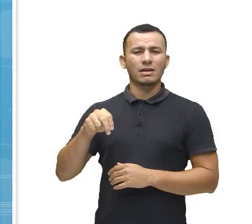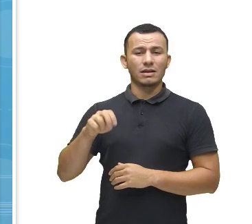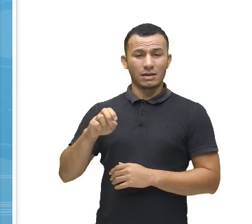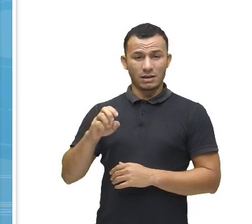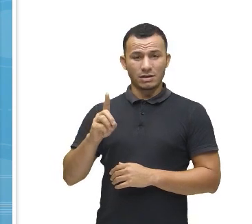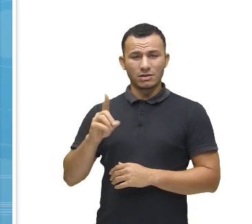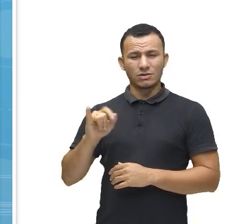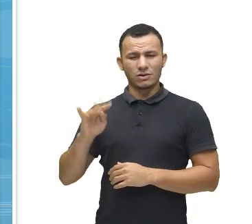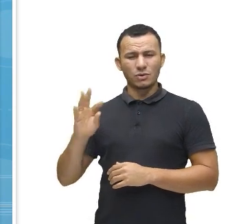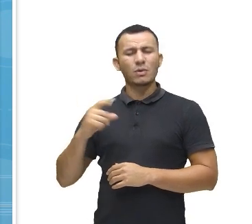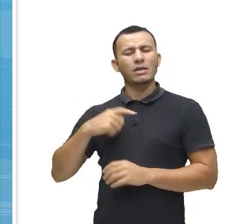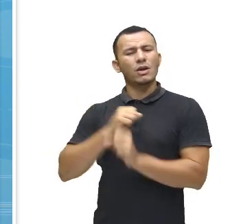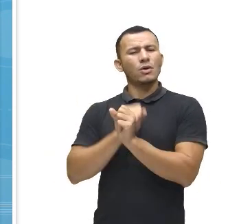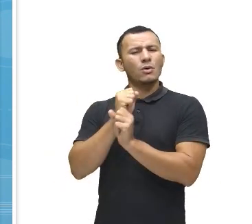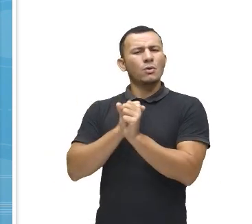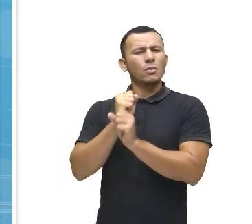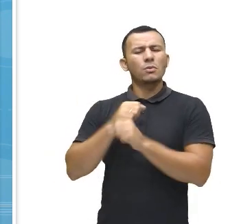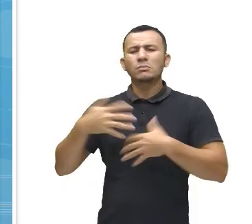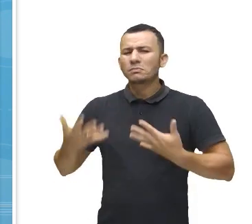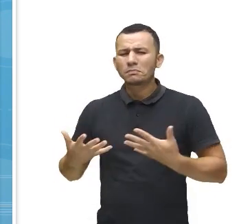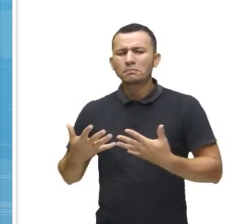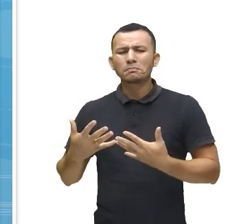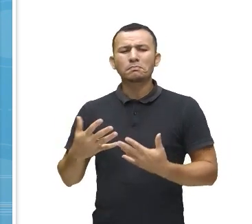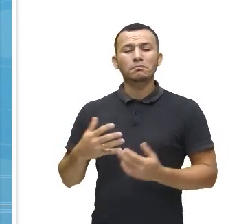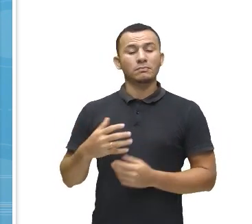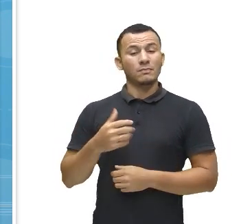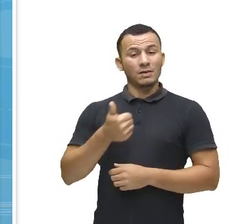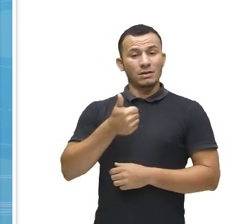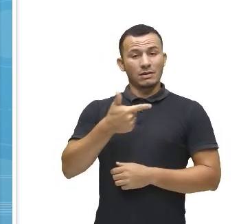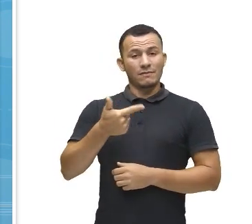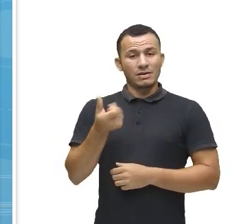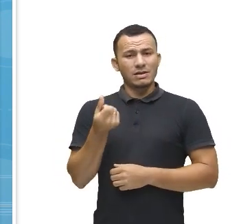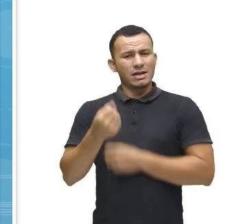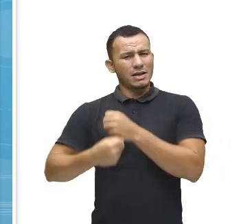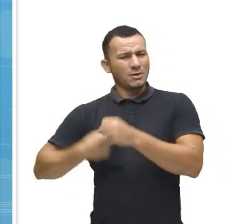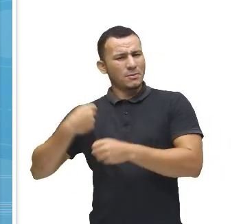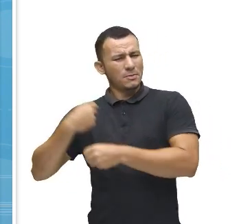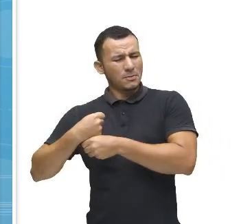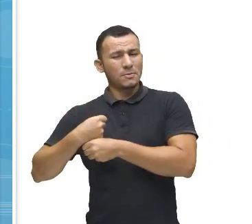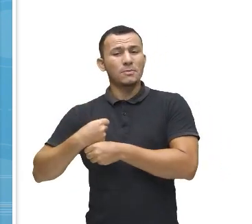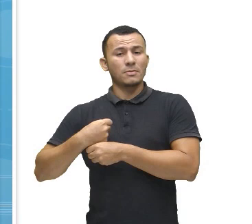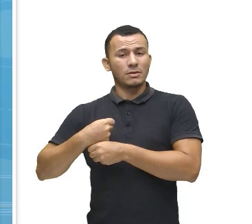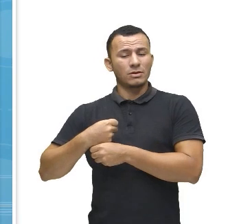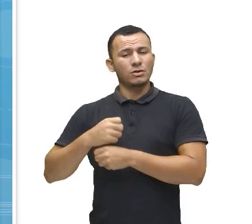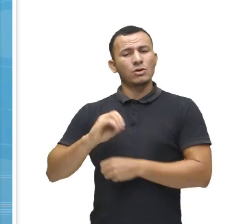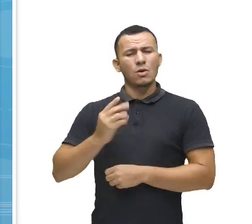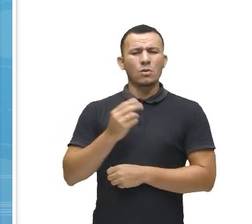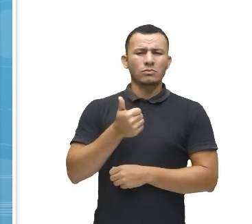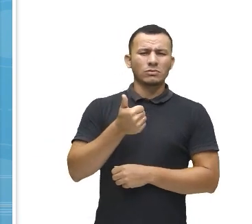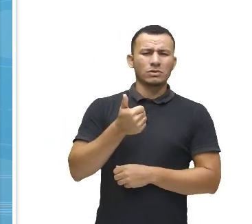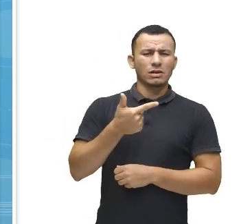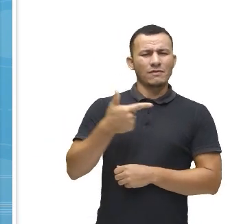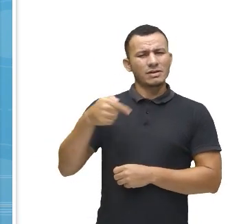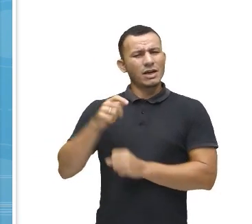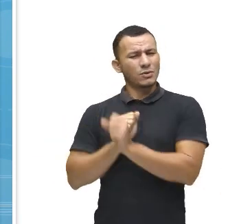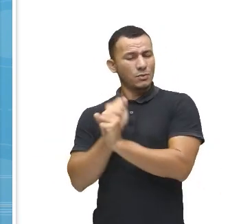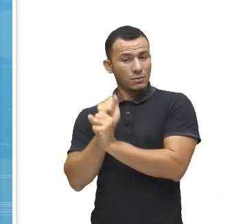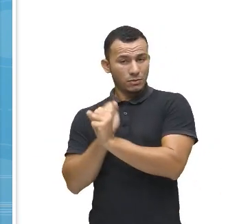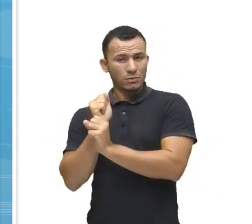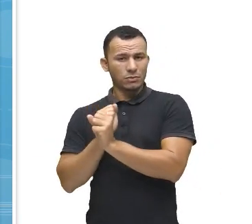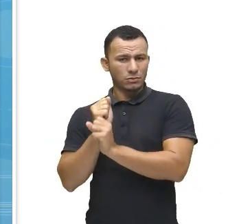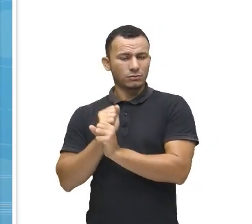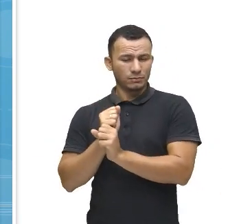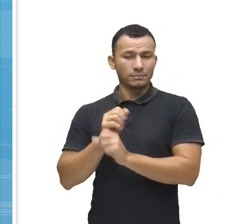tempo existe? Há 126 anos. Ou 127, eu creio que já atualizou esses